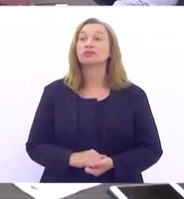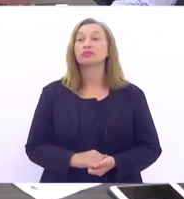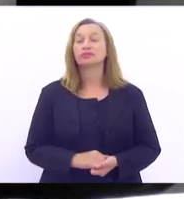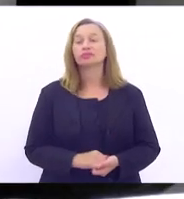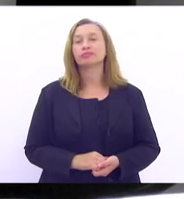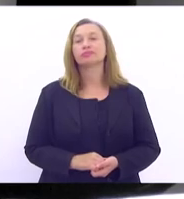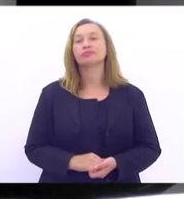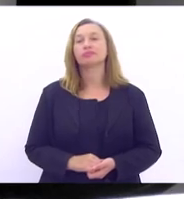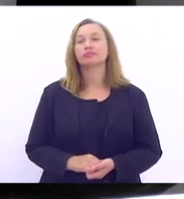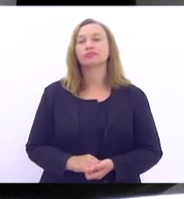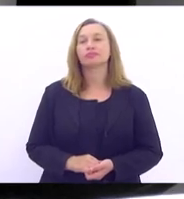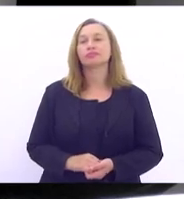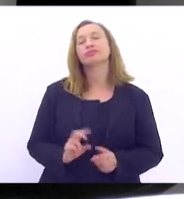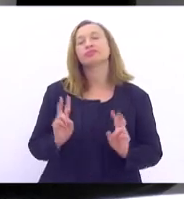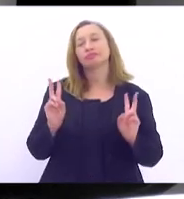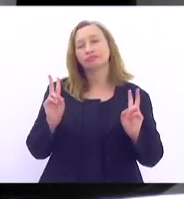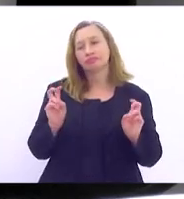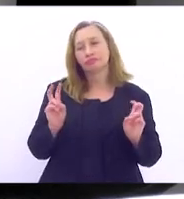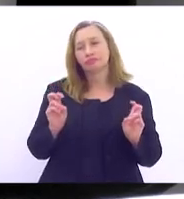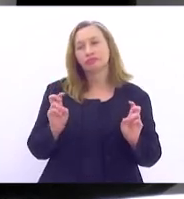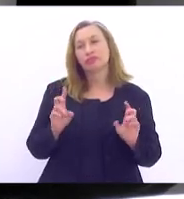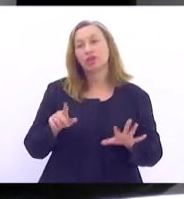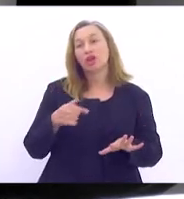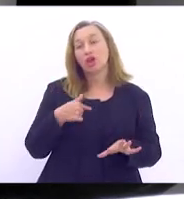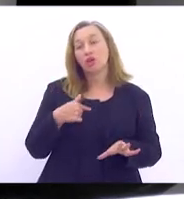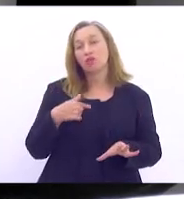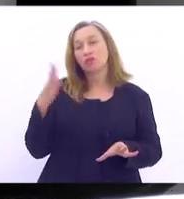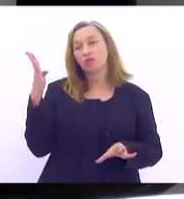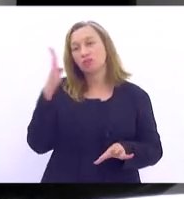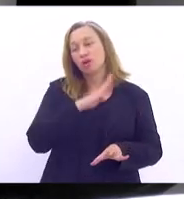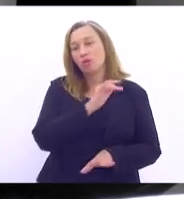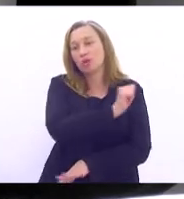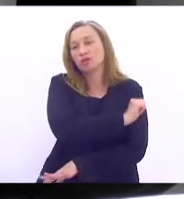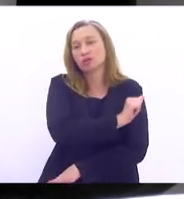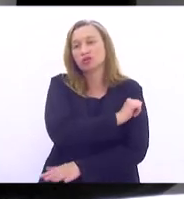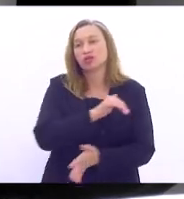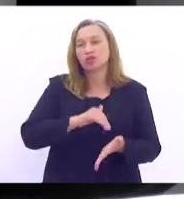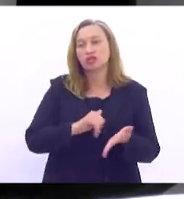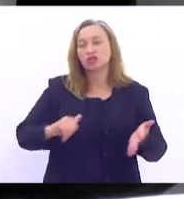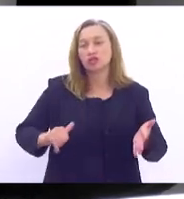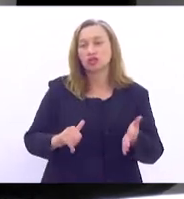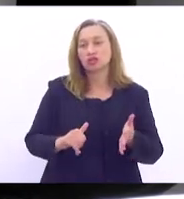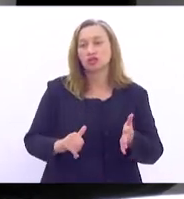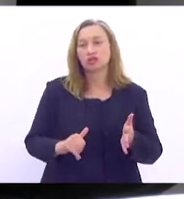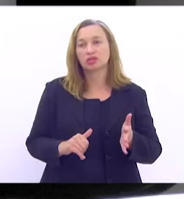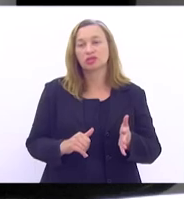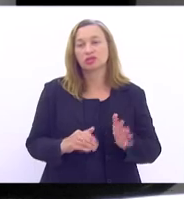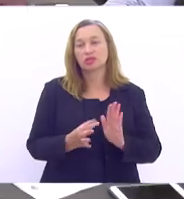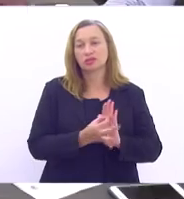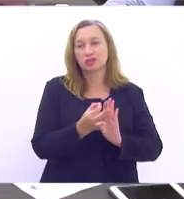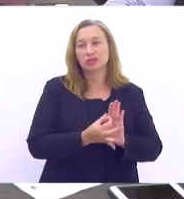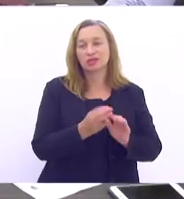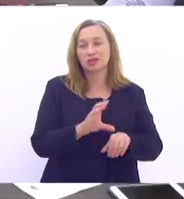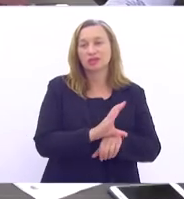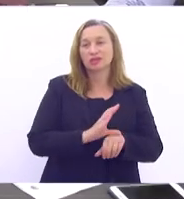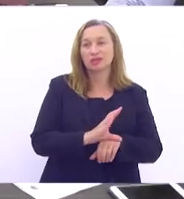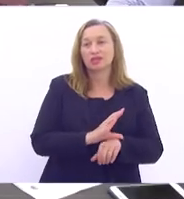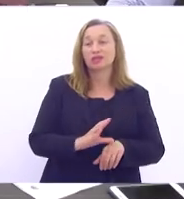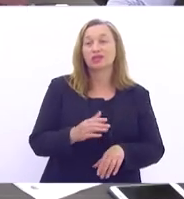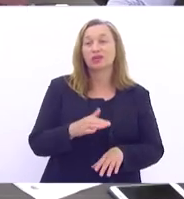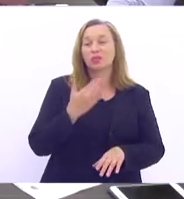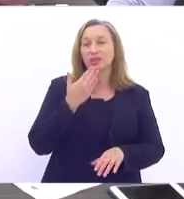já tinha me dado essa aula. Eu fui um mau aluno, então eu retiro aqui meu parecer pela constitucionalidade. Mas eu queria sugerir que a